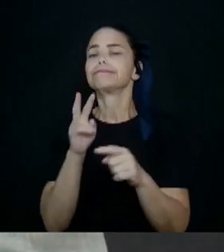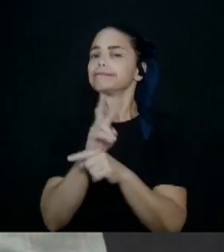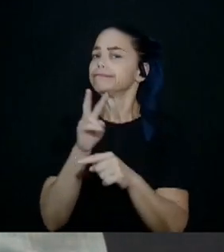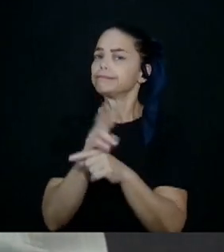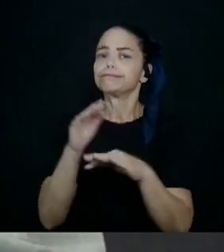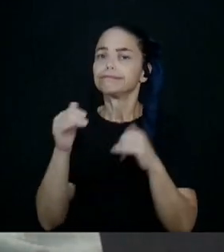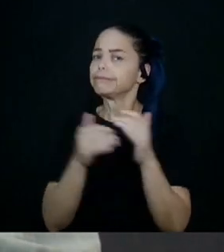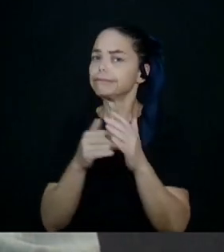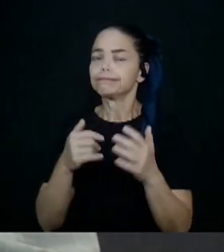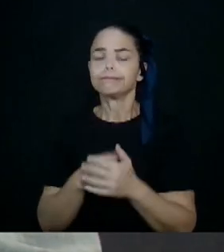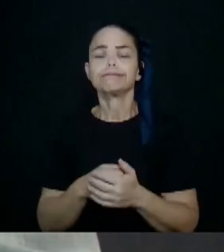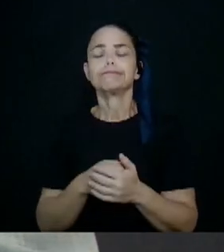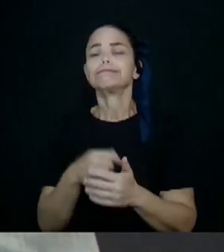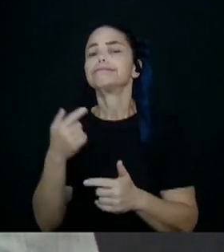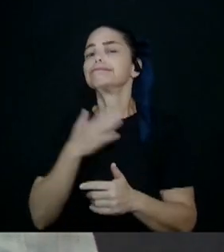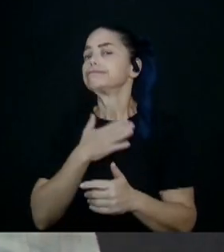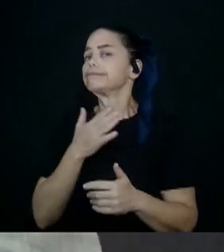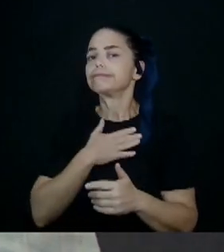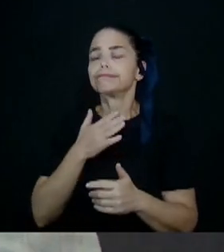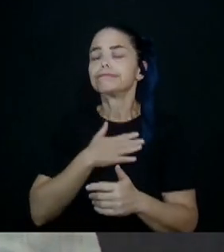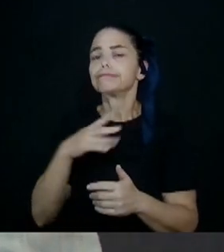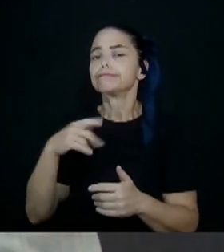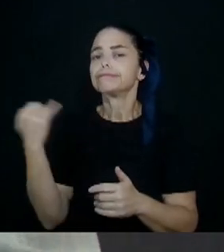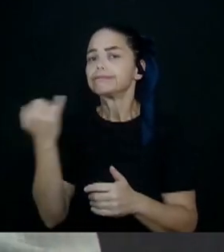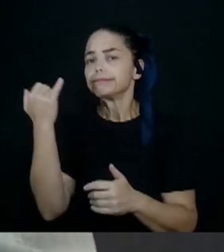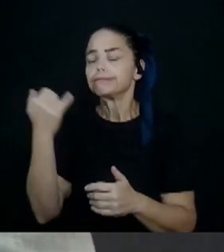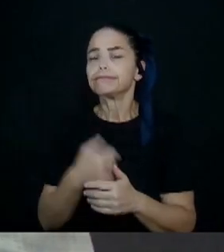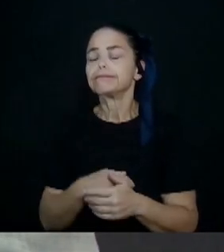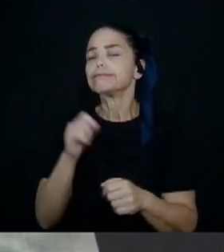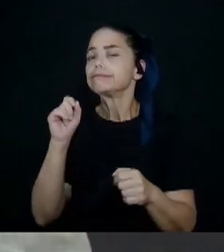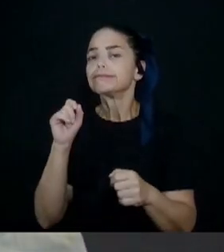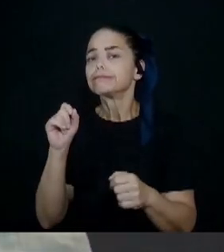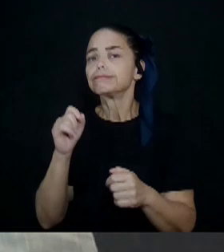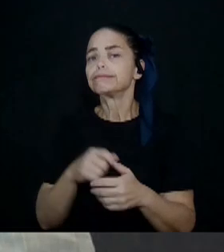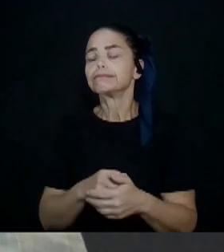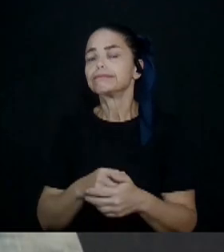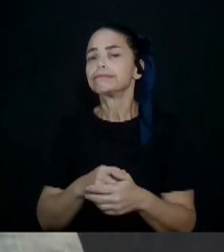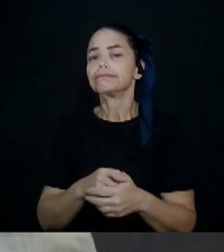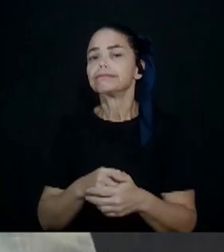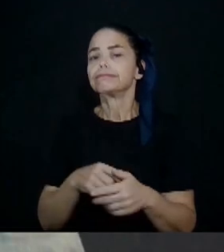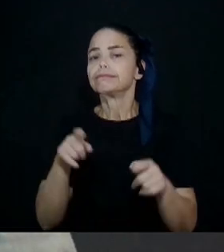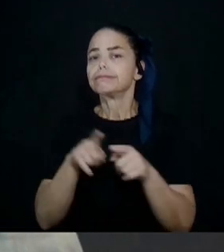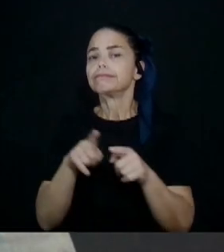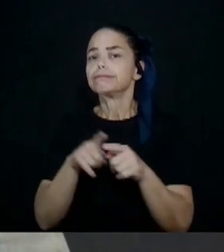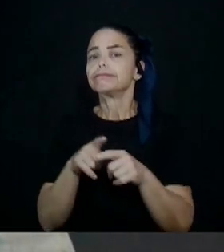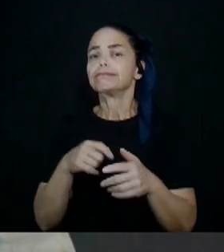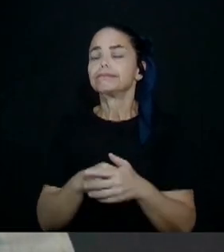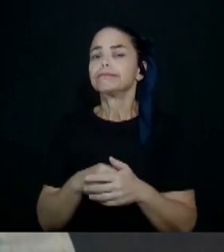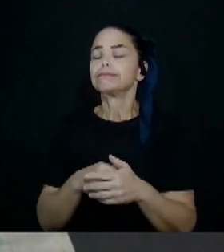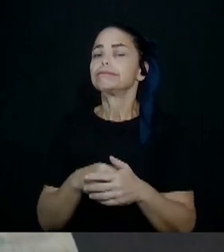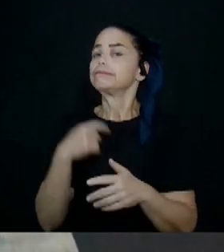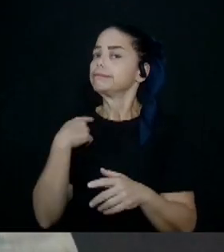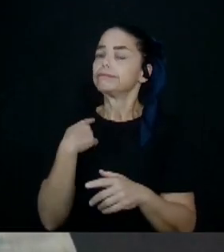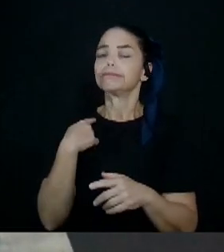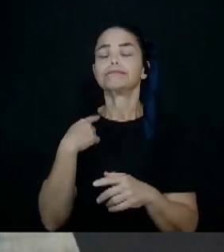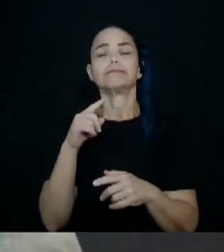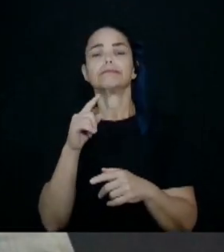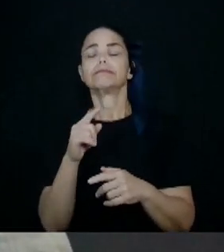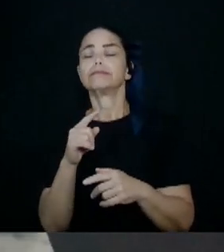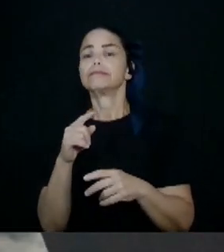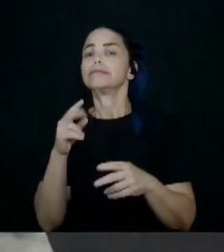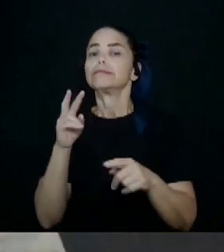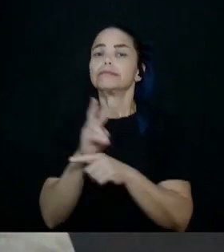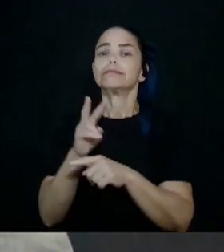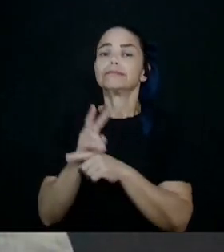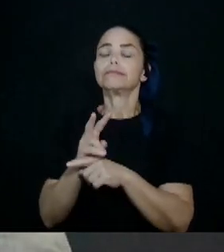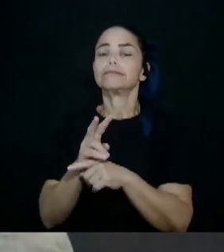tudo, né? Qual o meu papel? O que eu estou fazendo? Mas também nós estamos naquela roda gigante, a coisa está girando. Tudo te